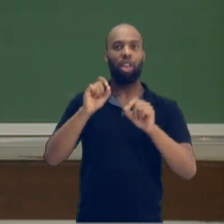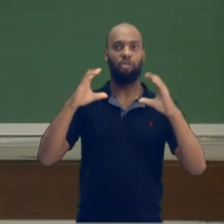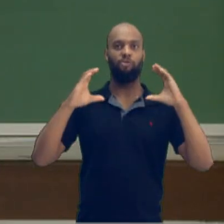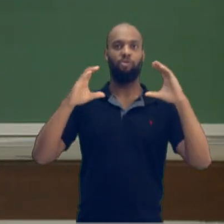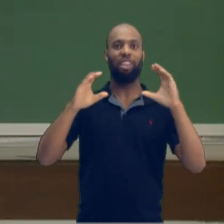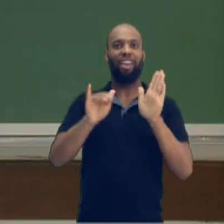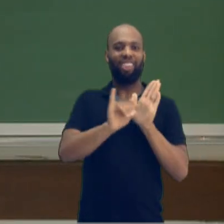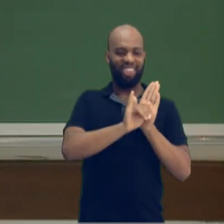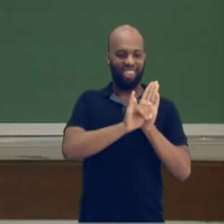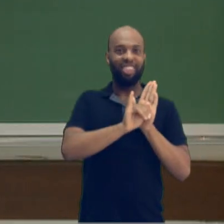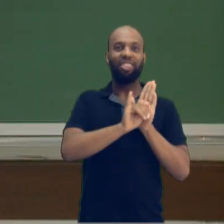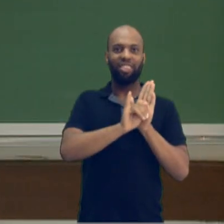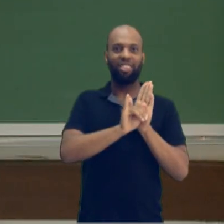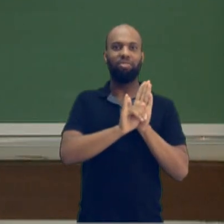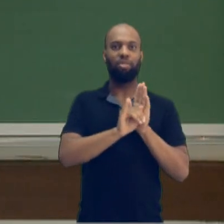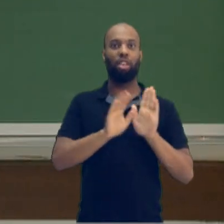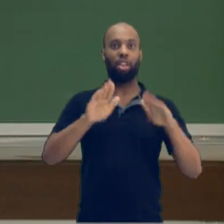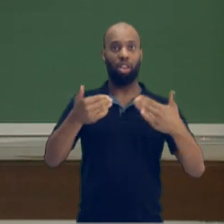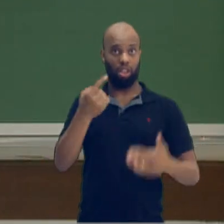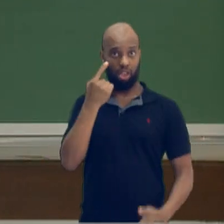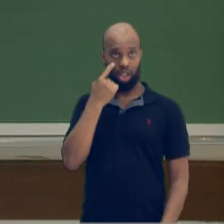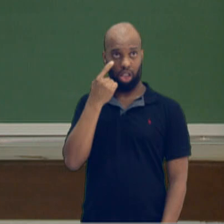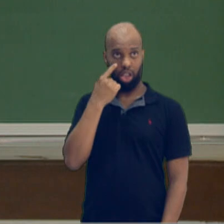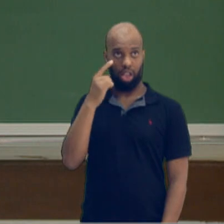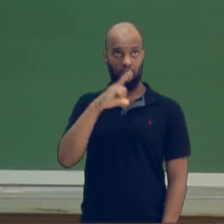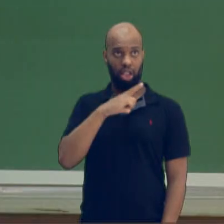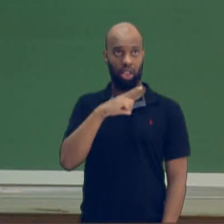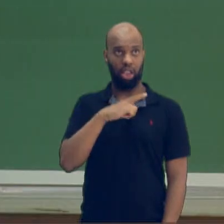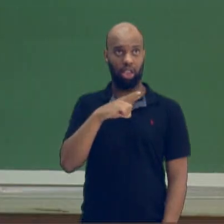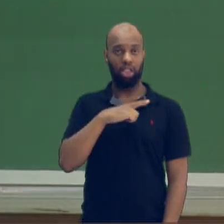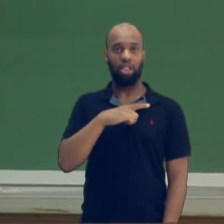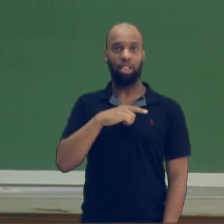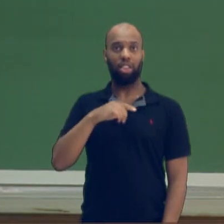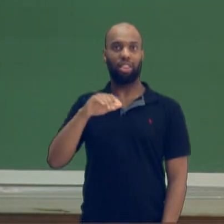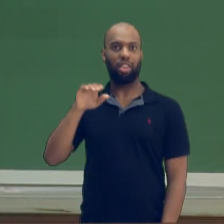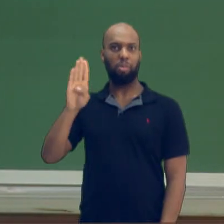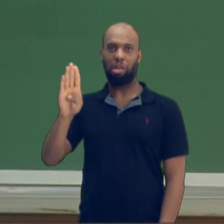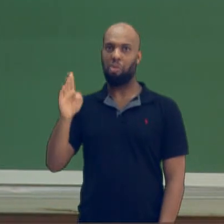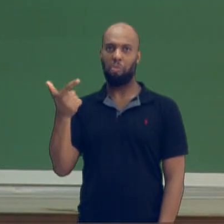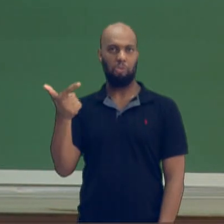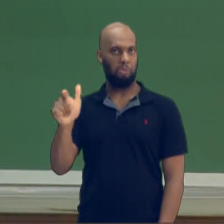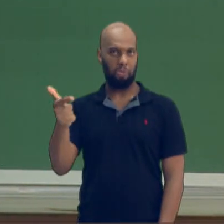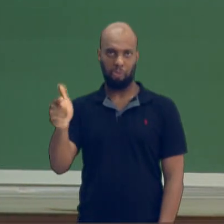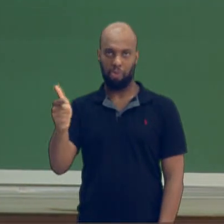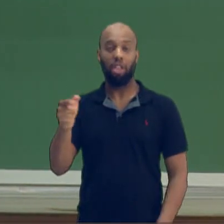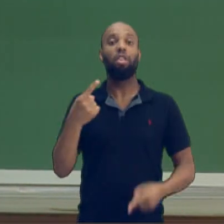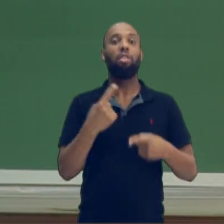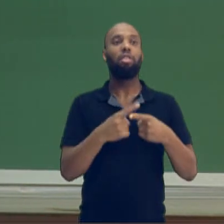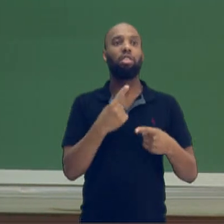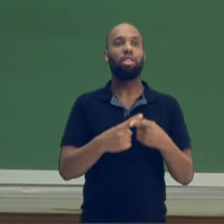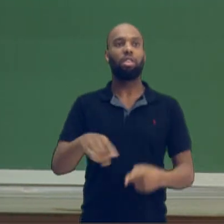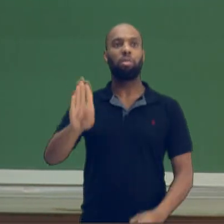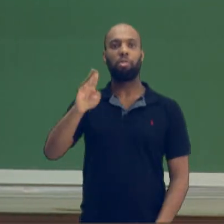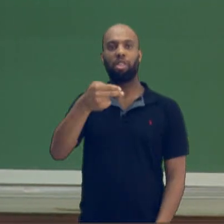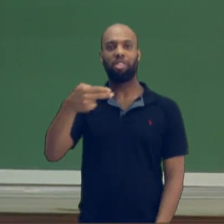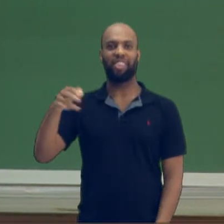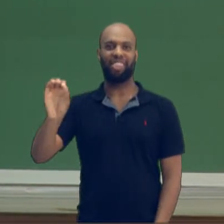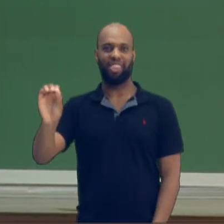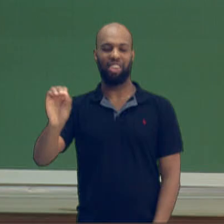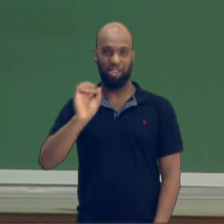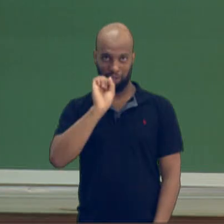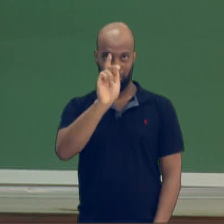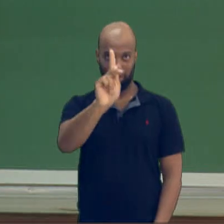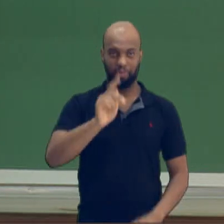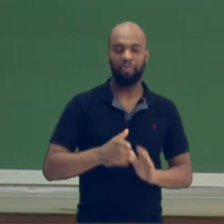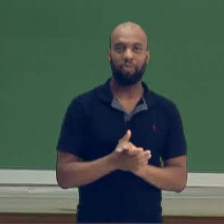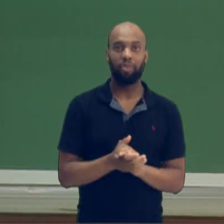identidade, tá certo? Então, vocês estão vendo que aqui o termo constante não vai aparecer, né? Porque o valor dele vai ser 0,